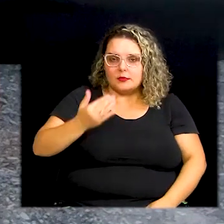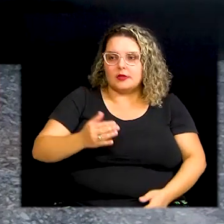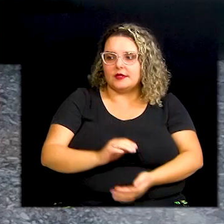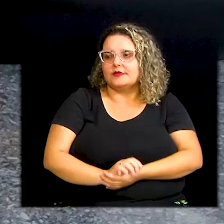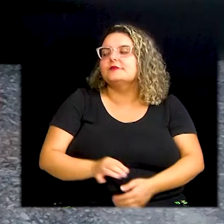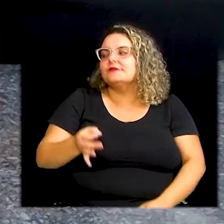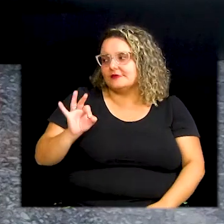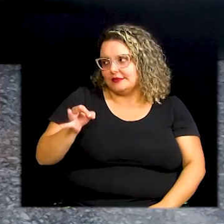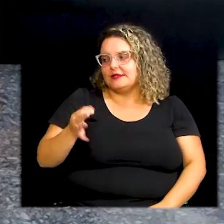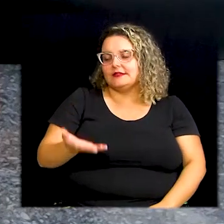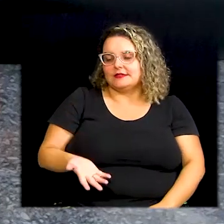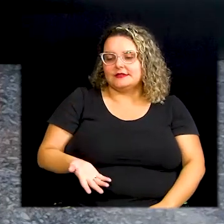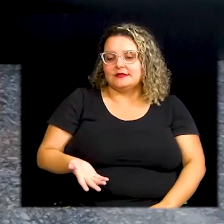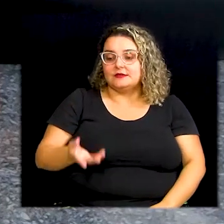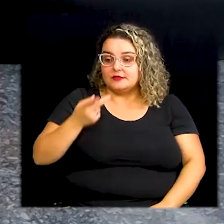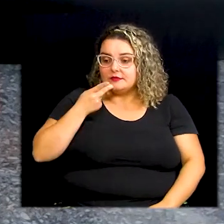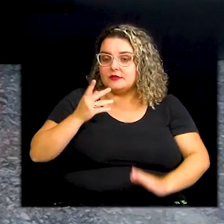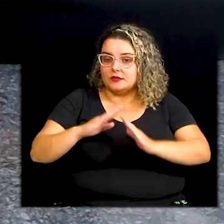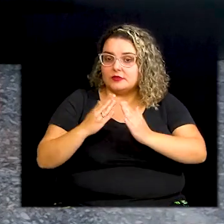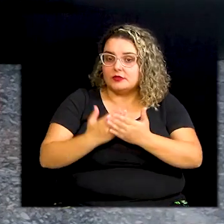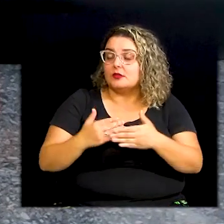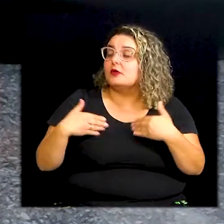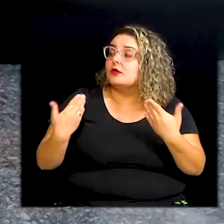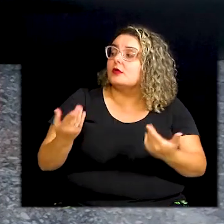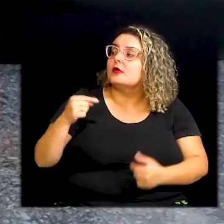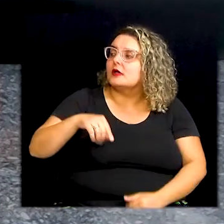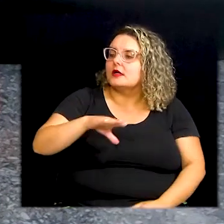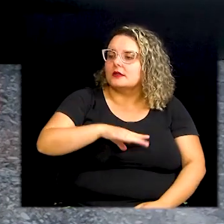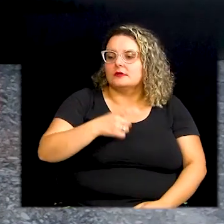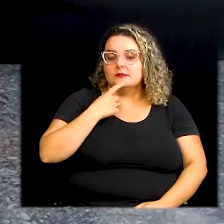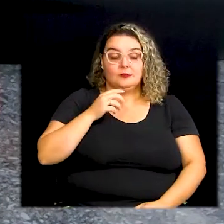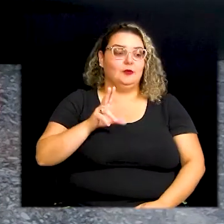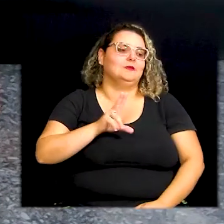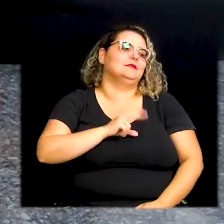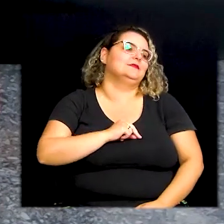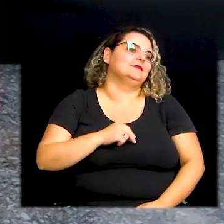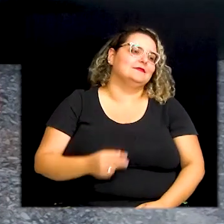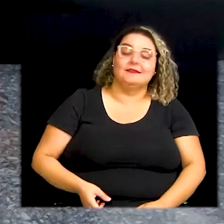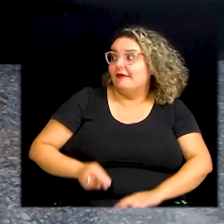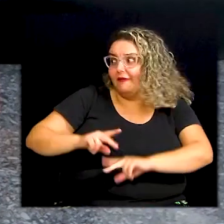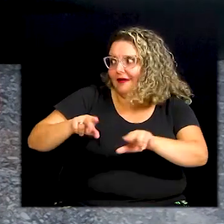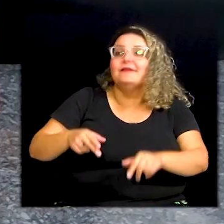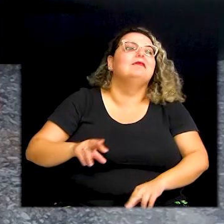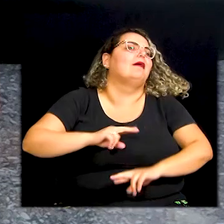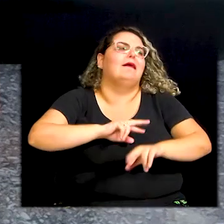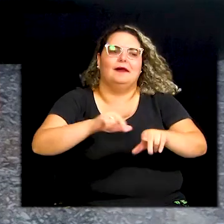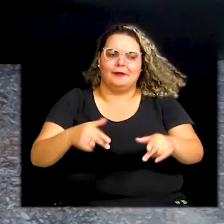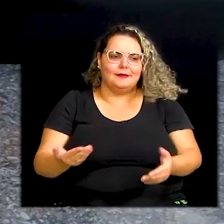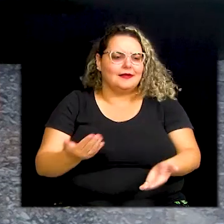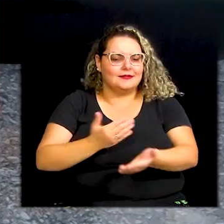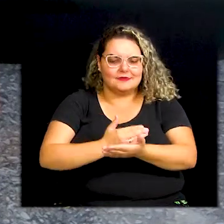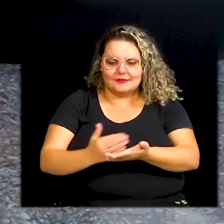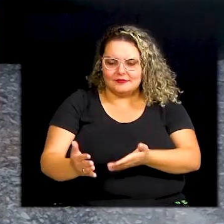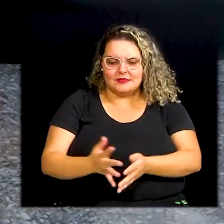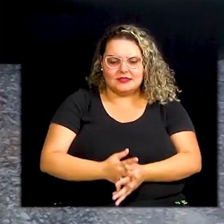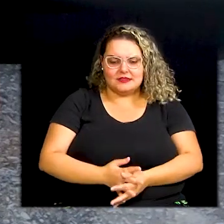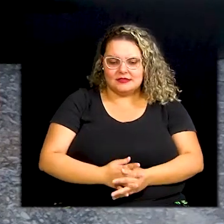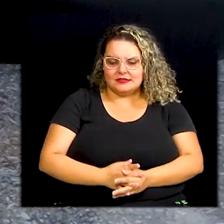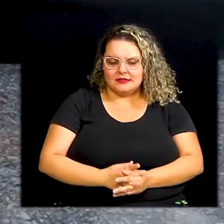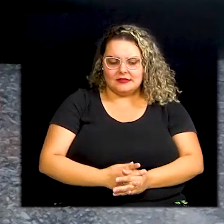pedem. Com certeza. Você citou a escola. Estudou em quais colégios aqui em Campinas? Nossa, um monte. Um monte. Eu comecei